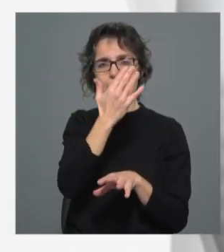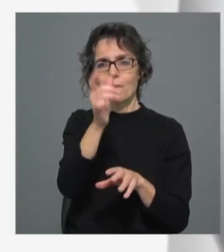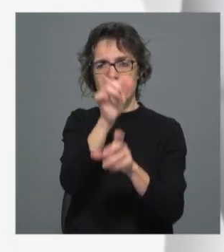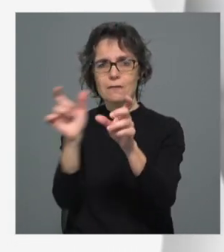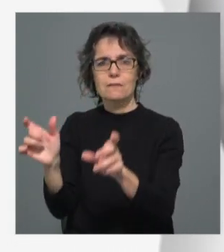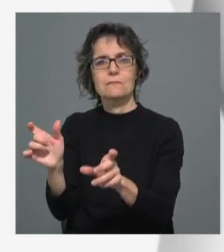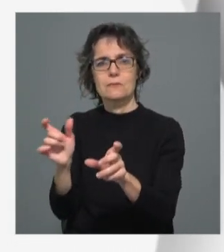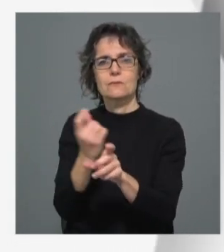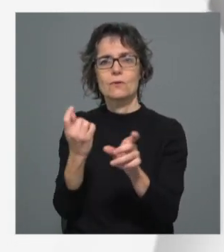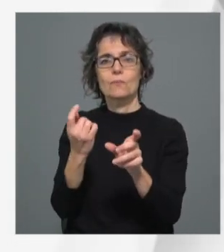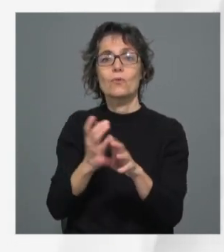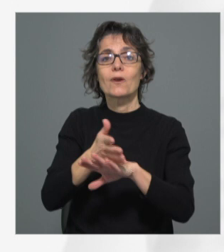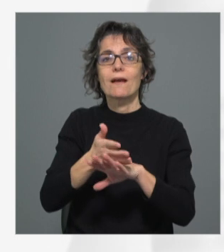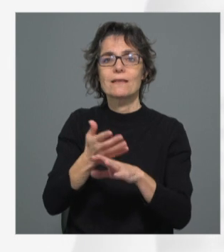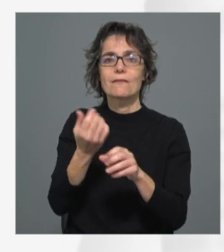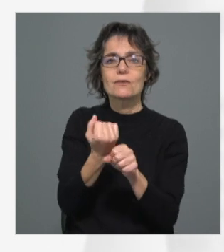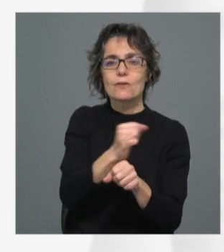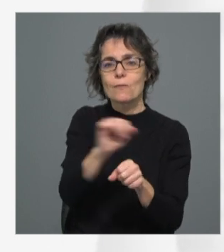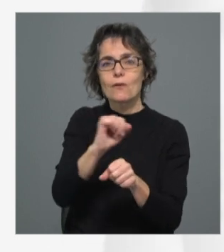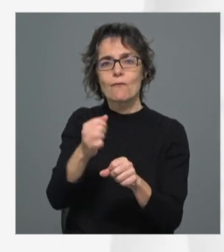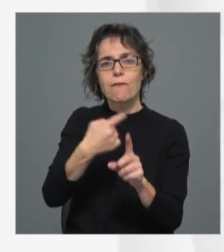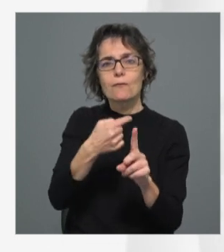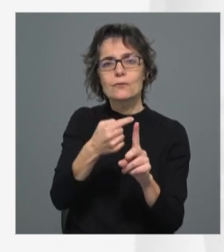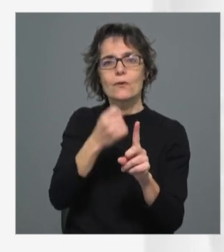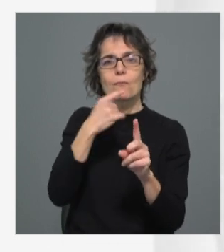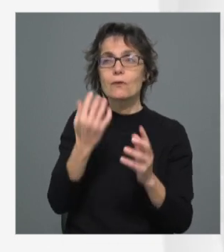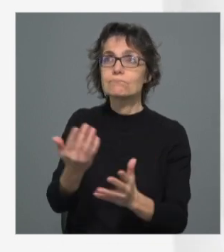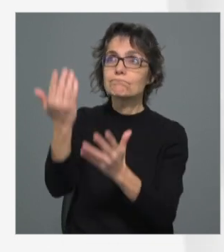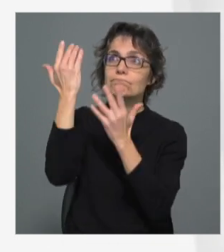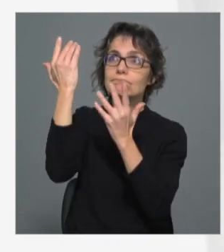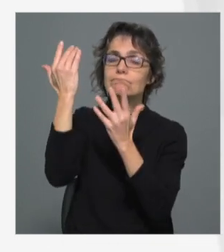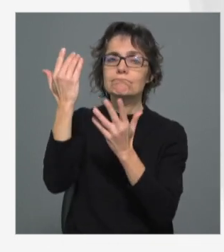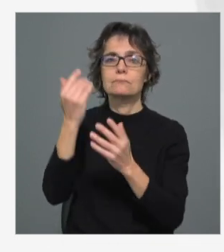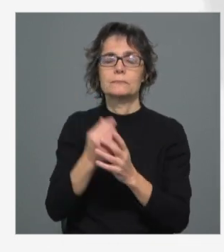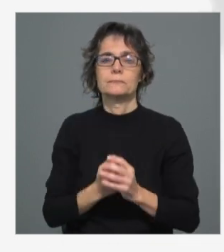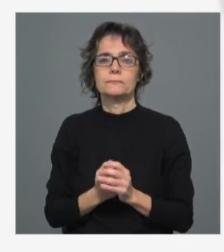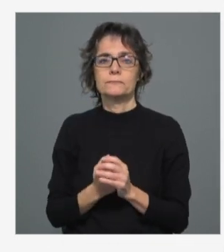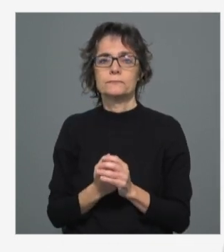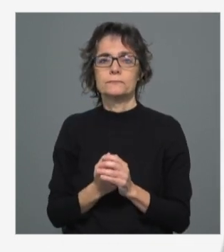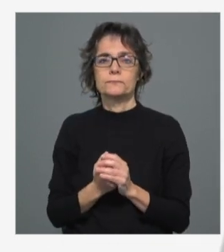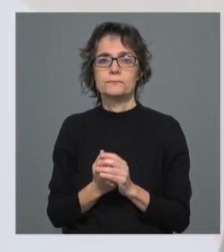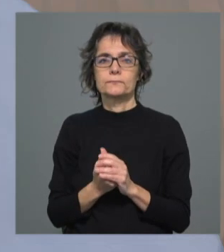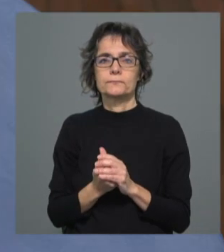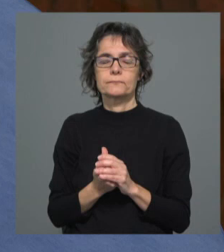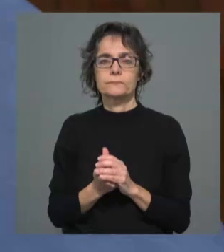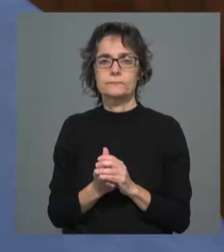que, vendo as vossas boas obras, glorifiquem o vosso Pai que está nos céus.